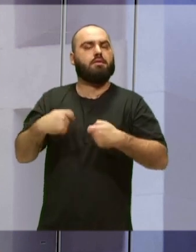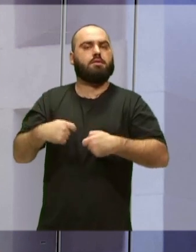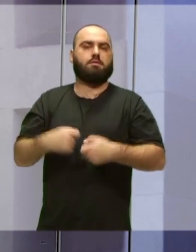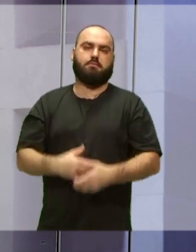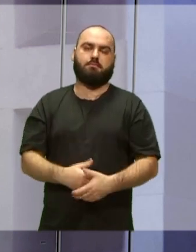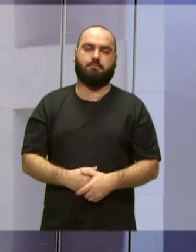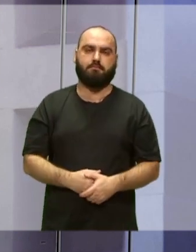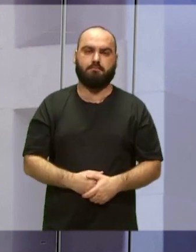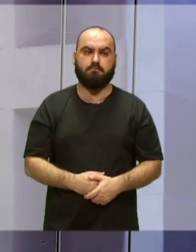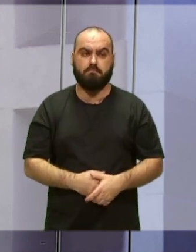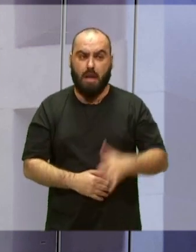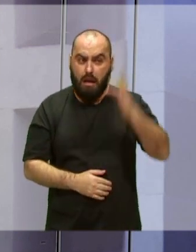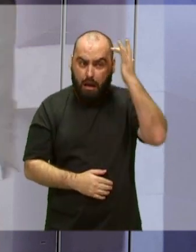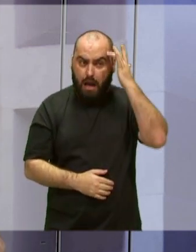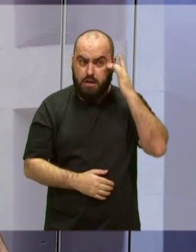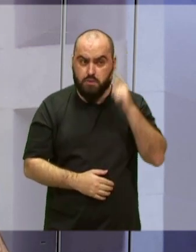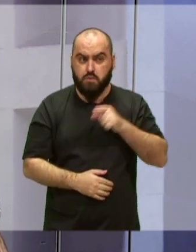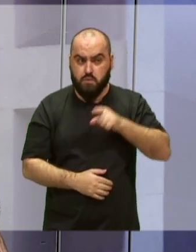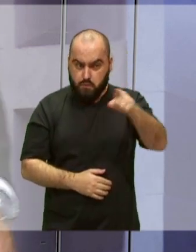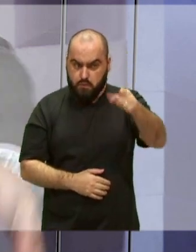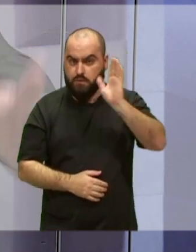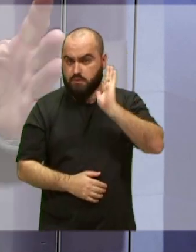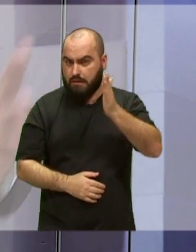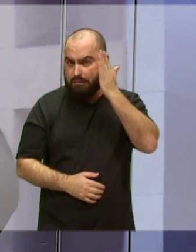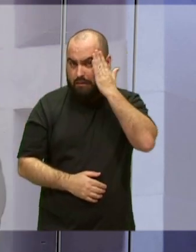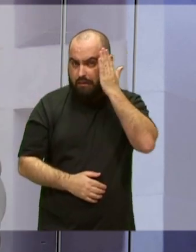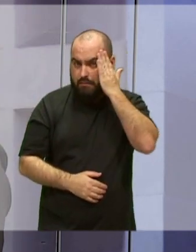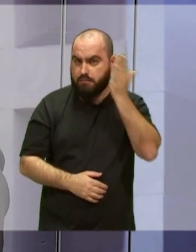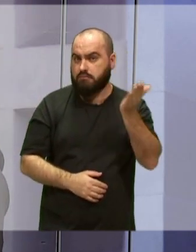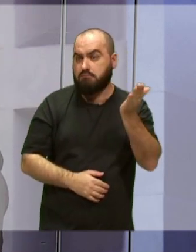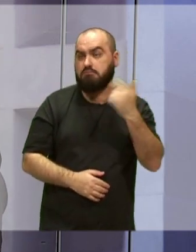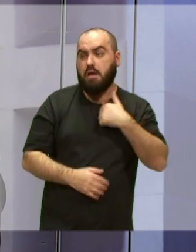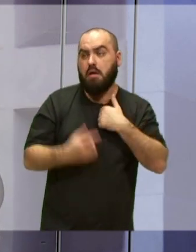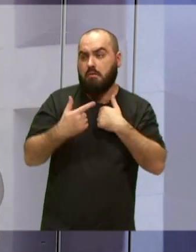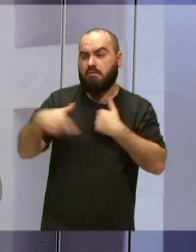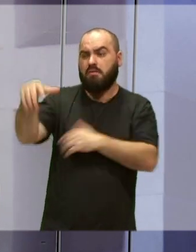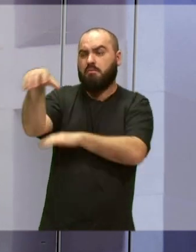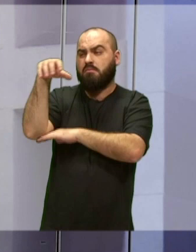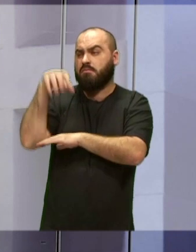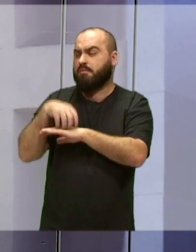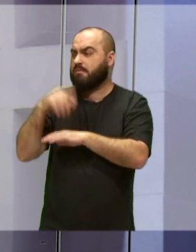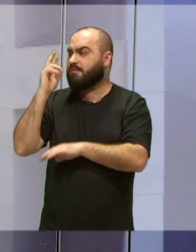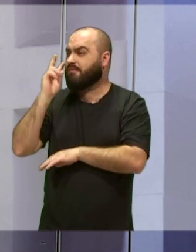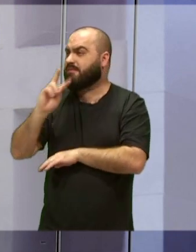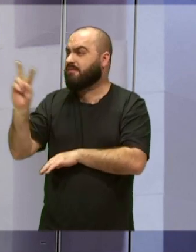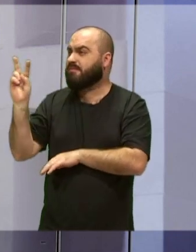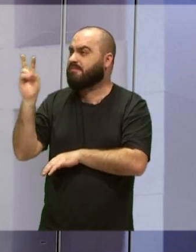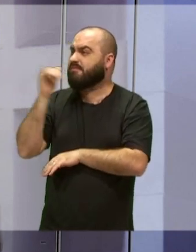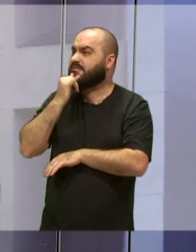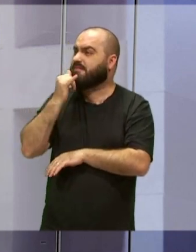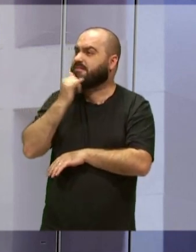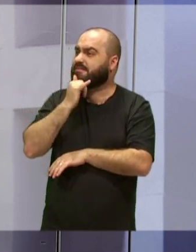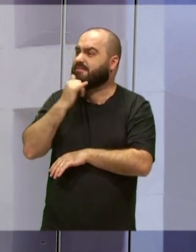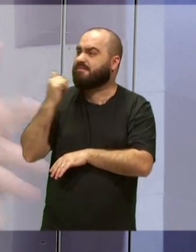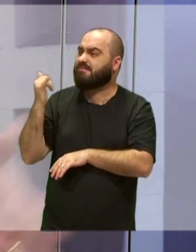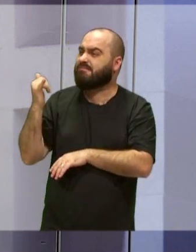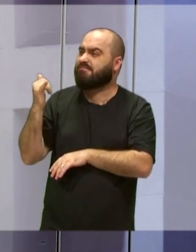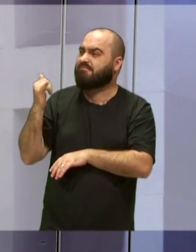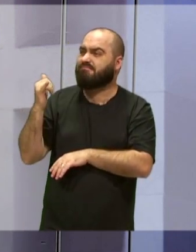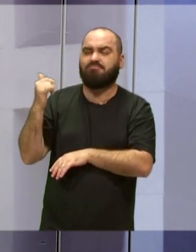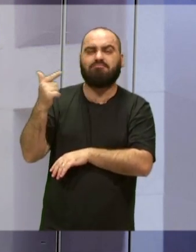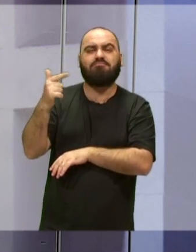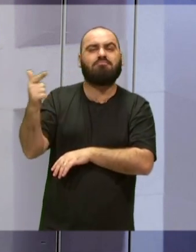de repente tu até ouviu de repente até você já ouviu Ah eu passava pelo Porto dava até uma depressão eu ficava triste né as